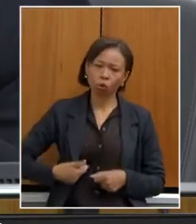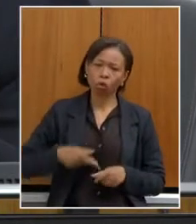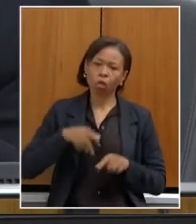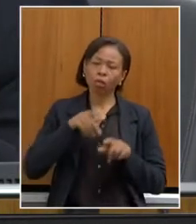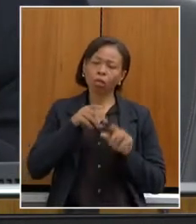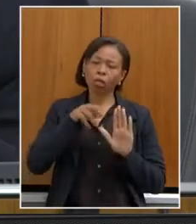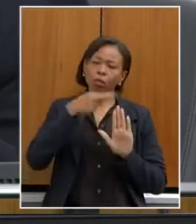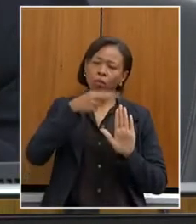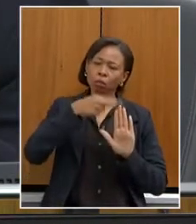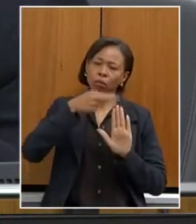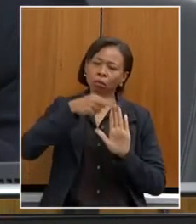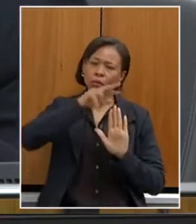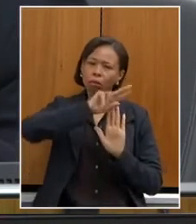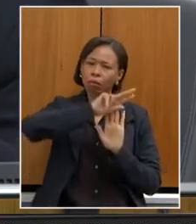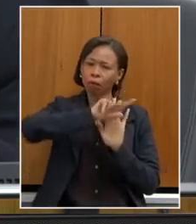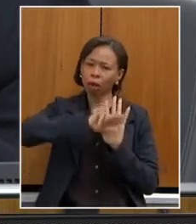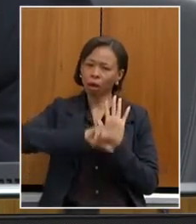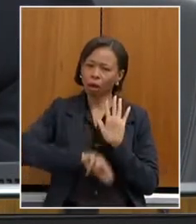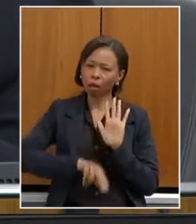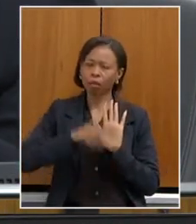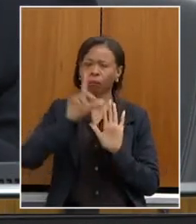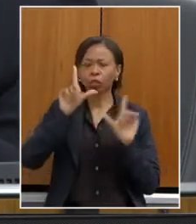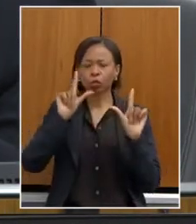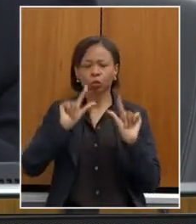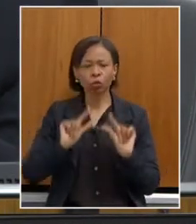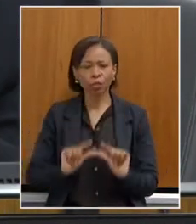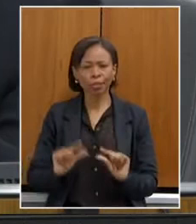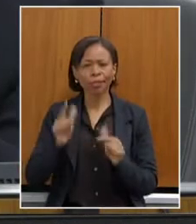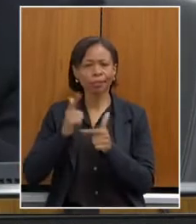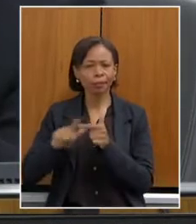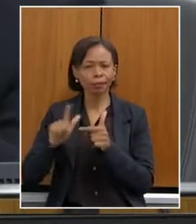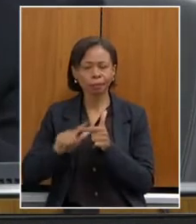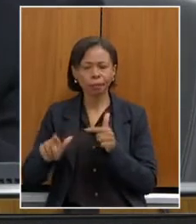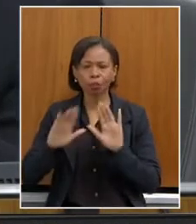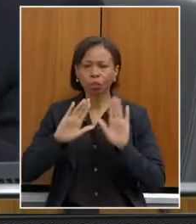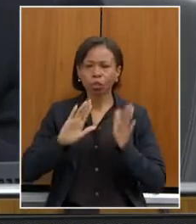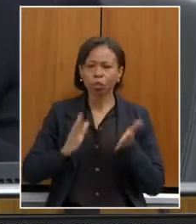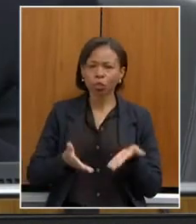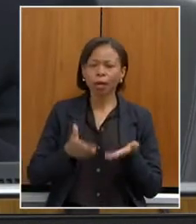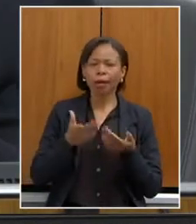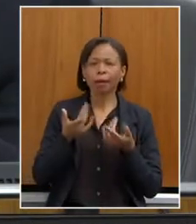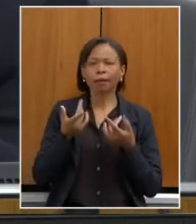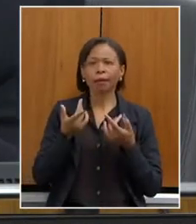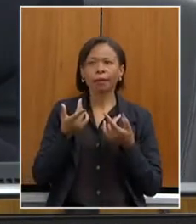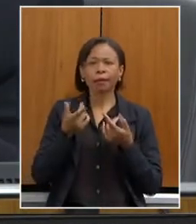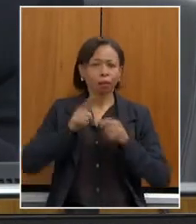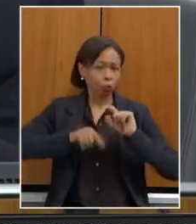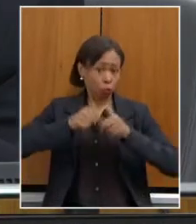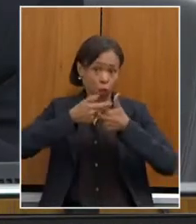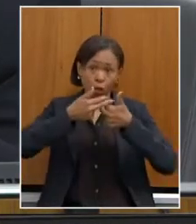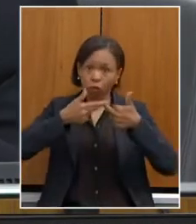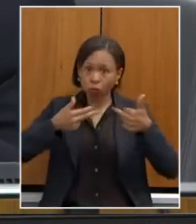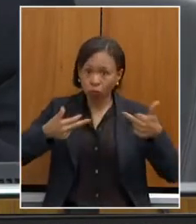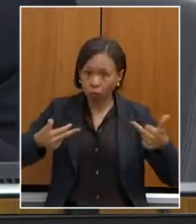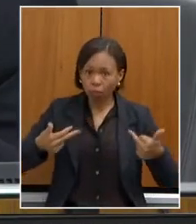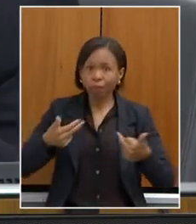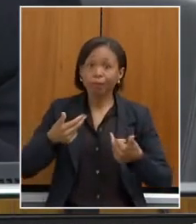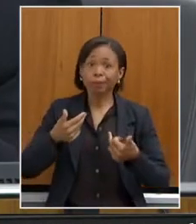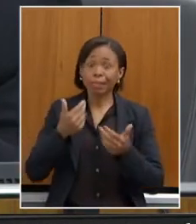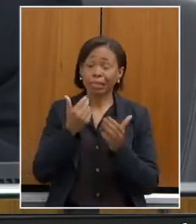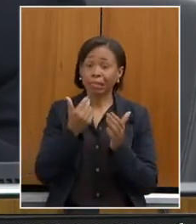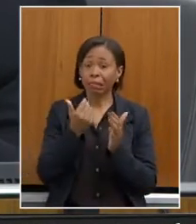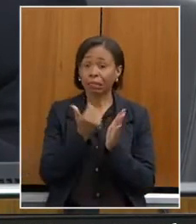para reduzir esse impacto fizemos resolução de gases fizemos faremos de insumos que vem aumentando o preço